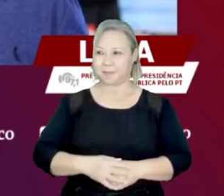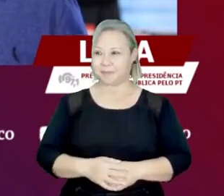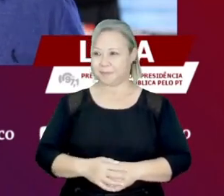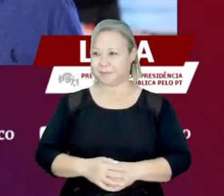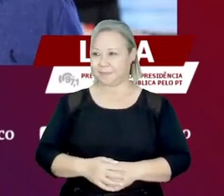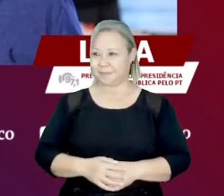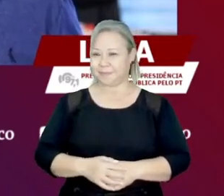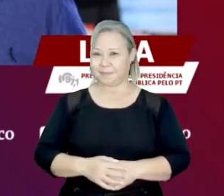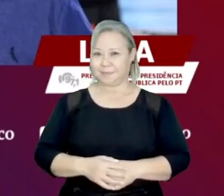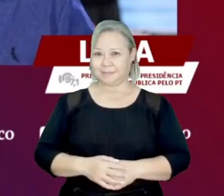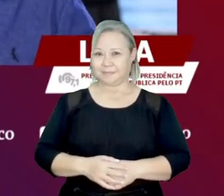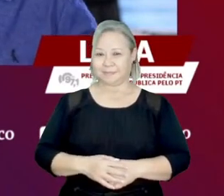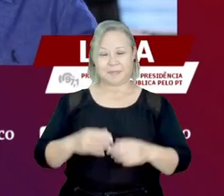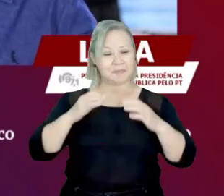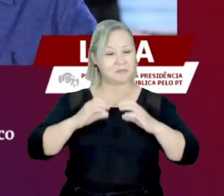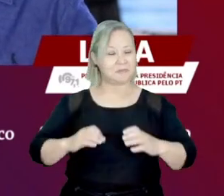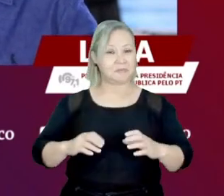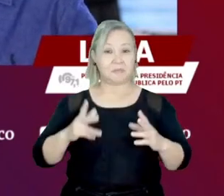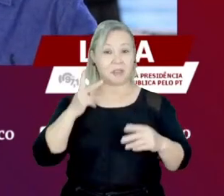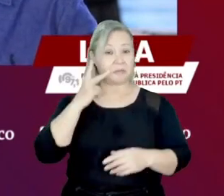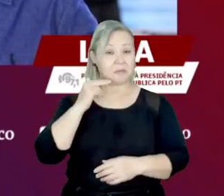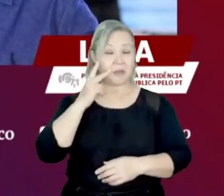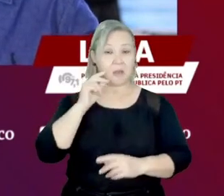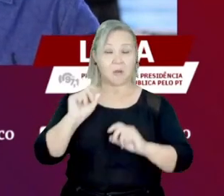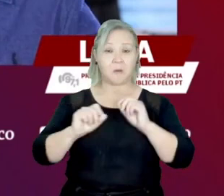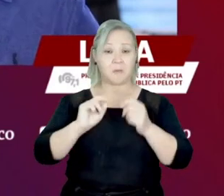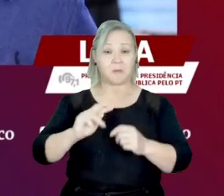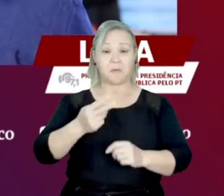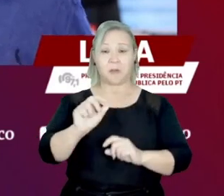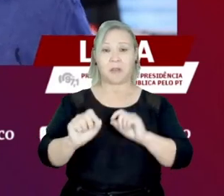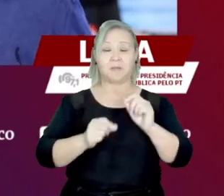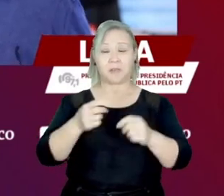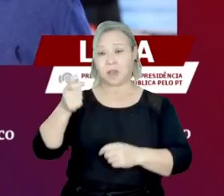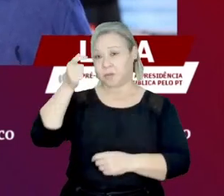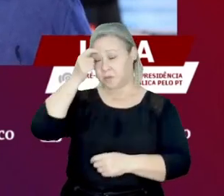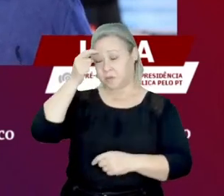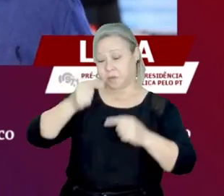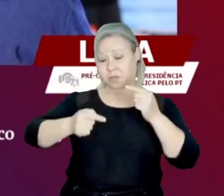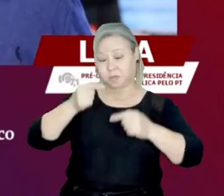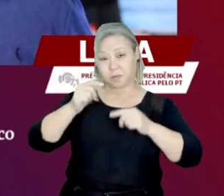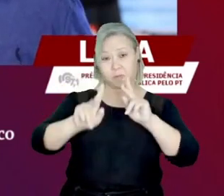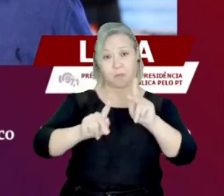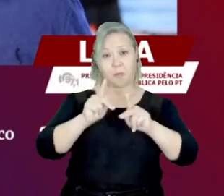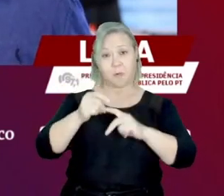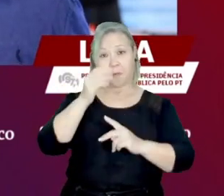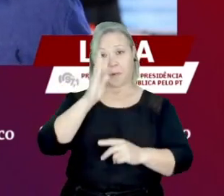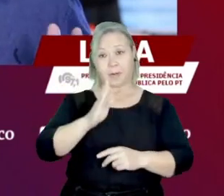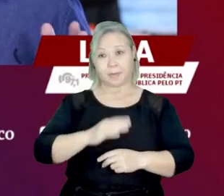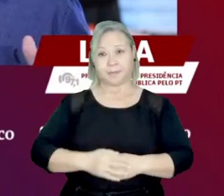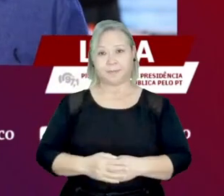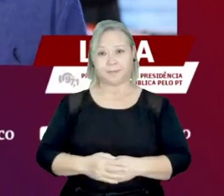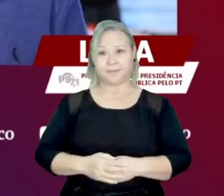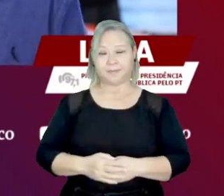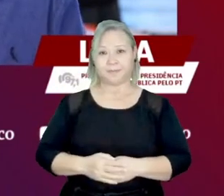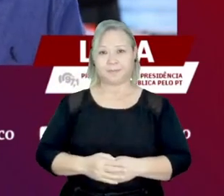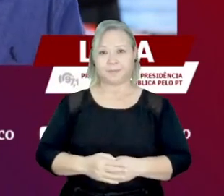Ah, Dona Lindu é a minha força motora, ou seja,